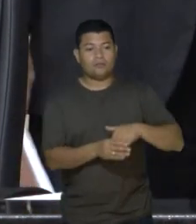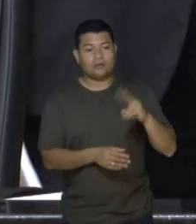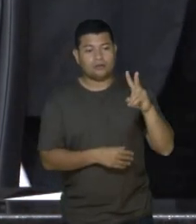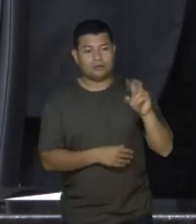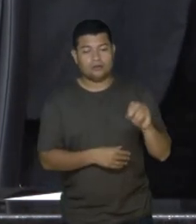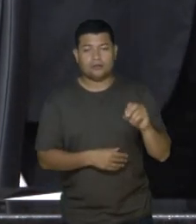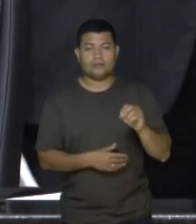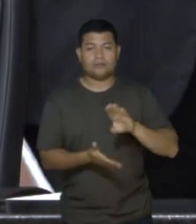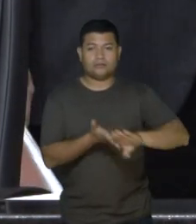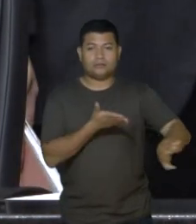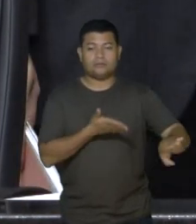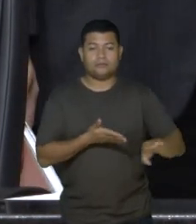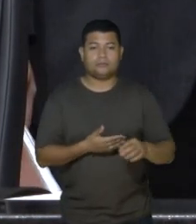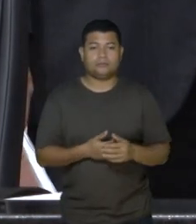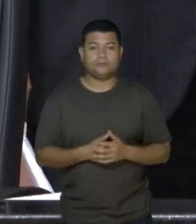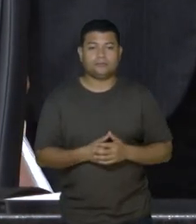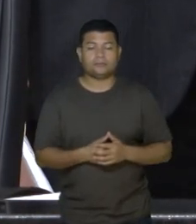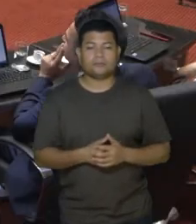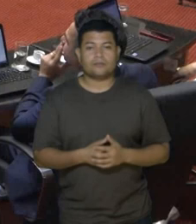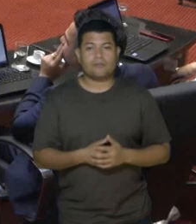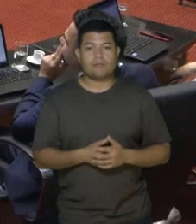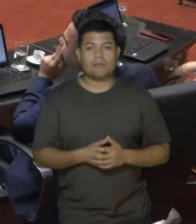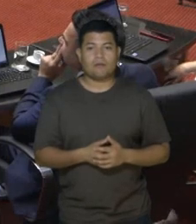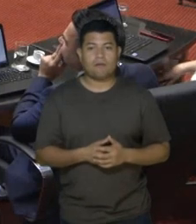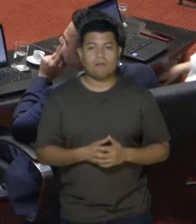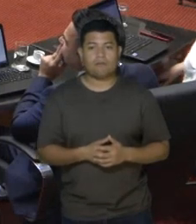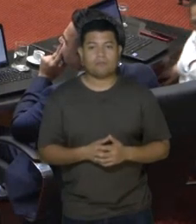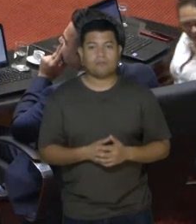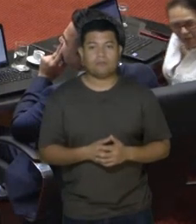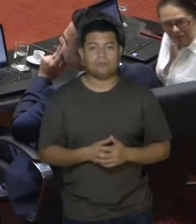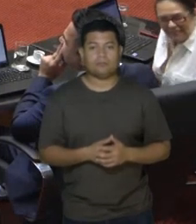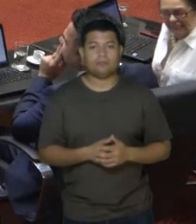não, rejeita o veto.